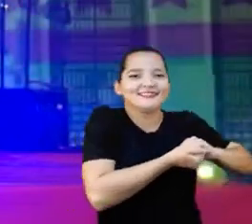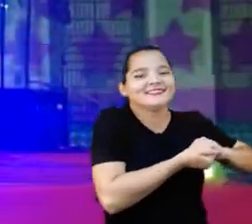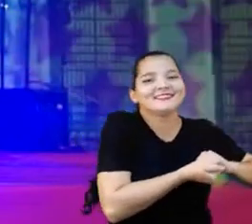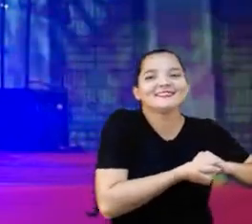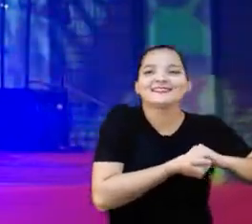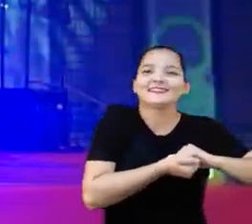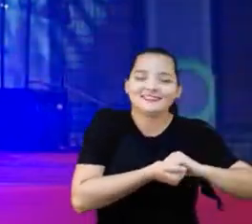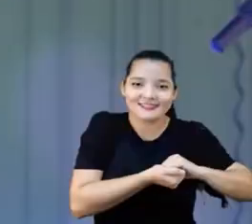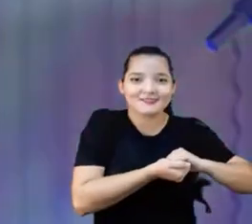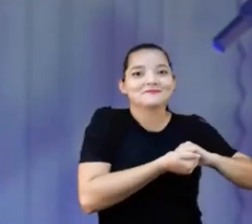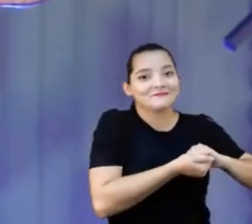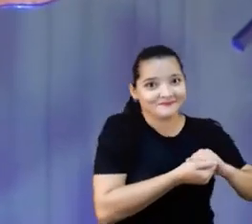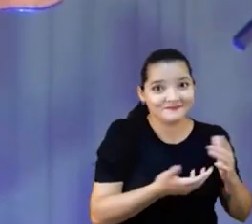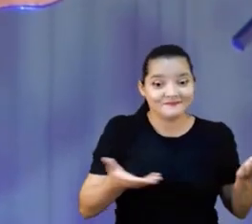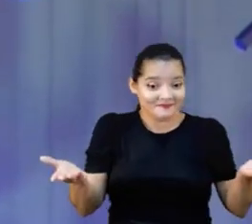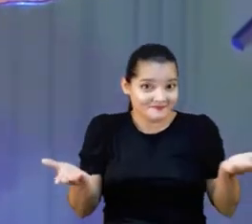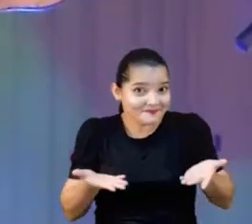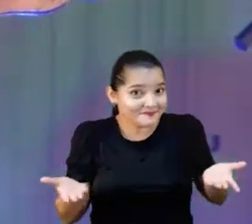tua mão.